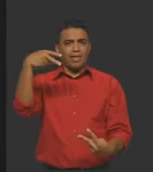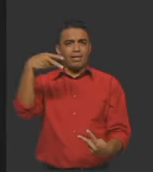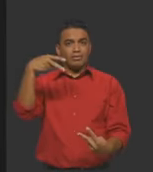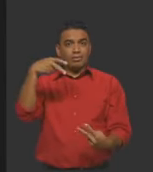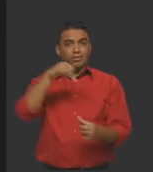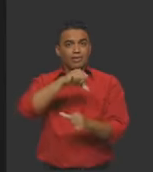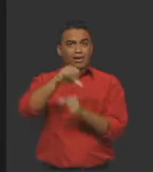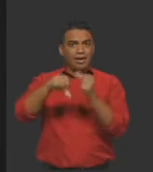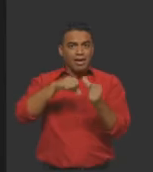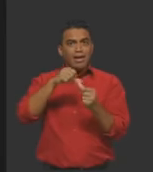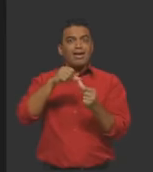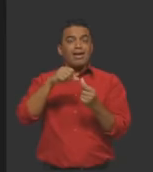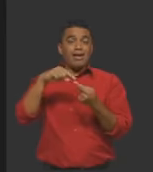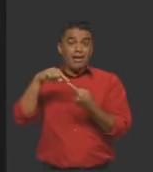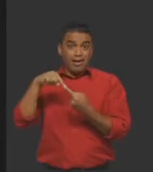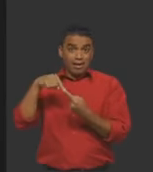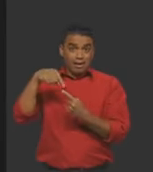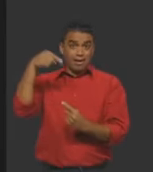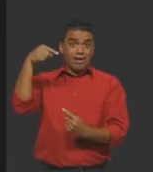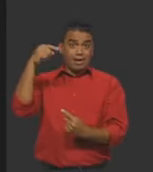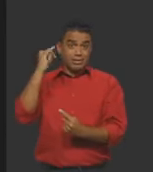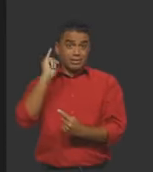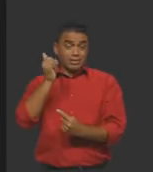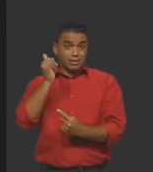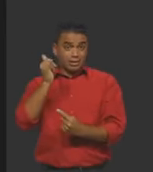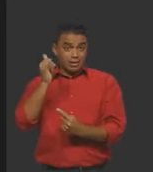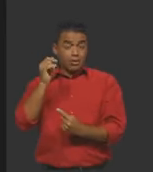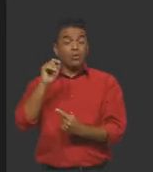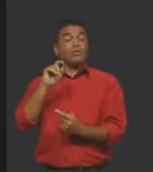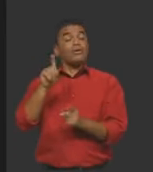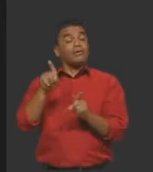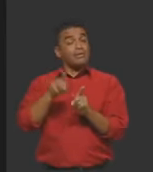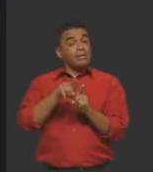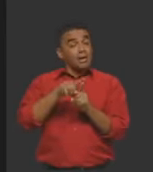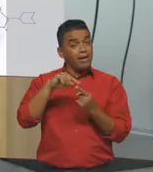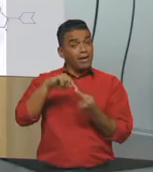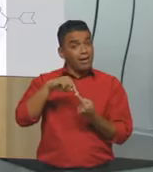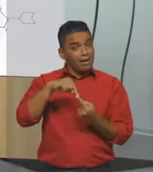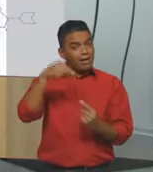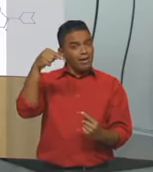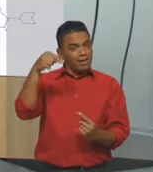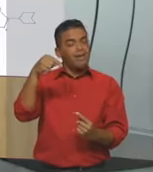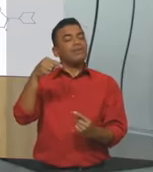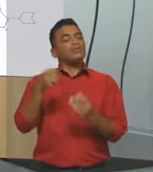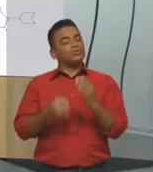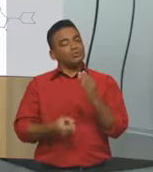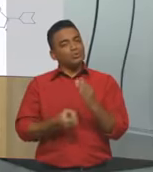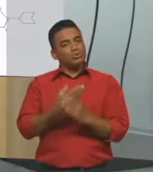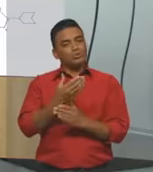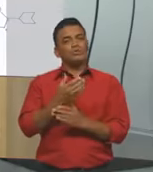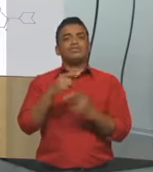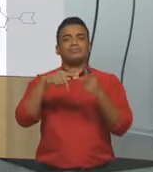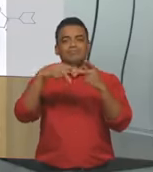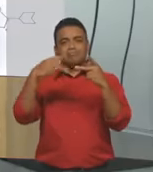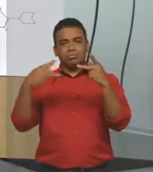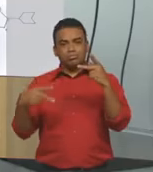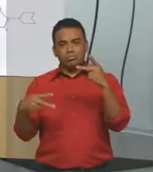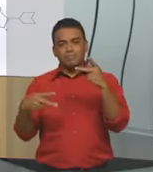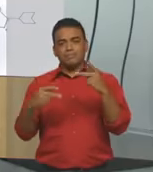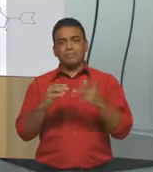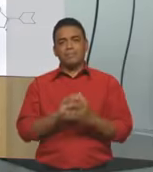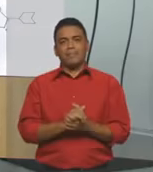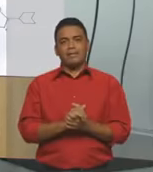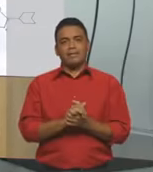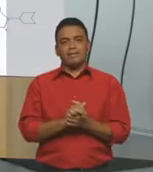a RNA mensageiro e RNA mensageiro a aminoácidos que vão formar as proteínas.